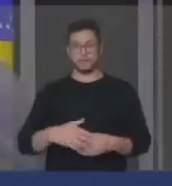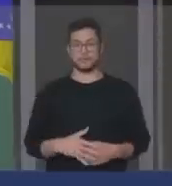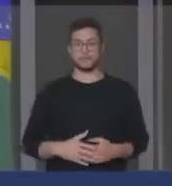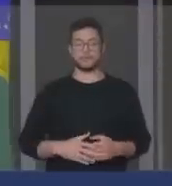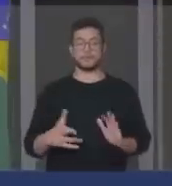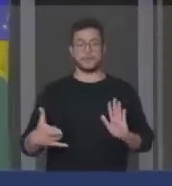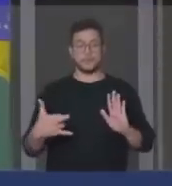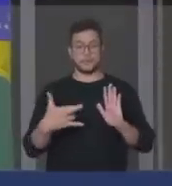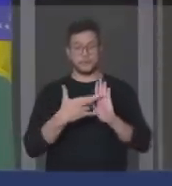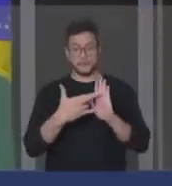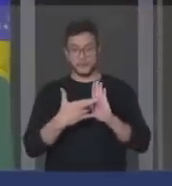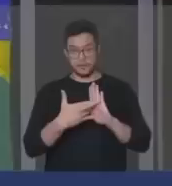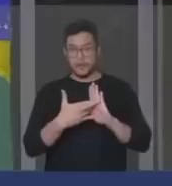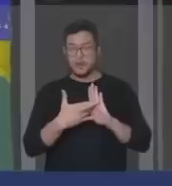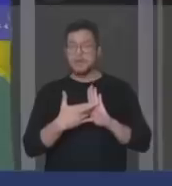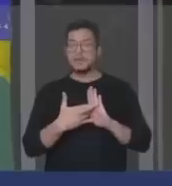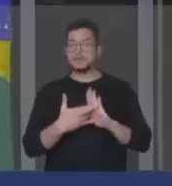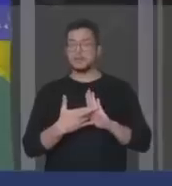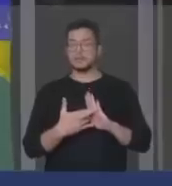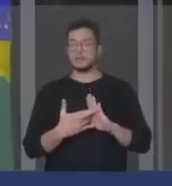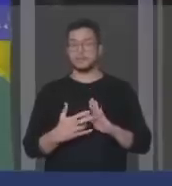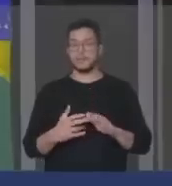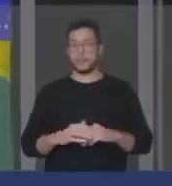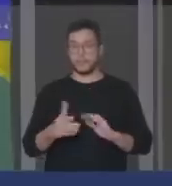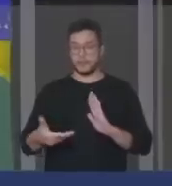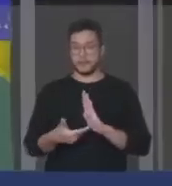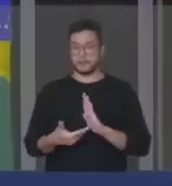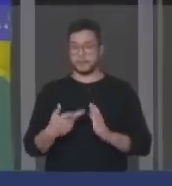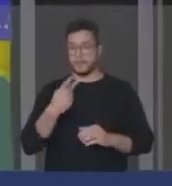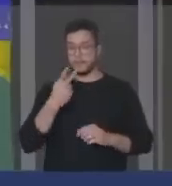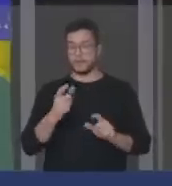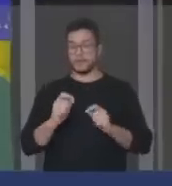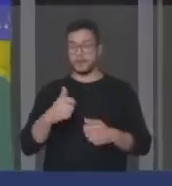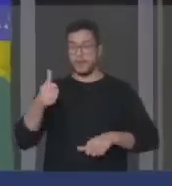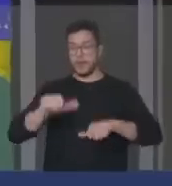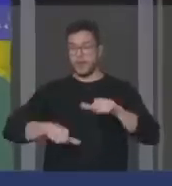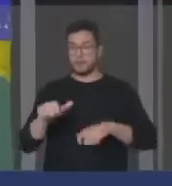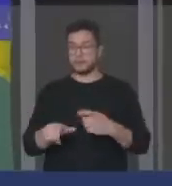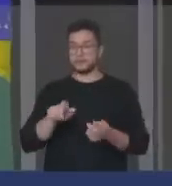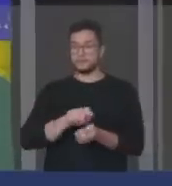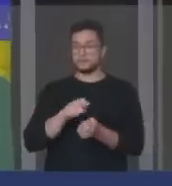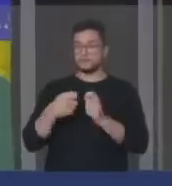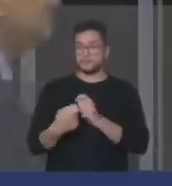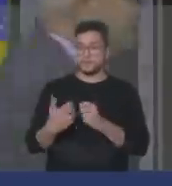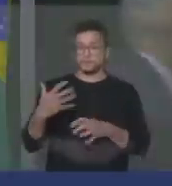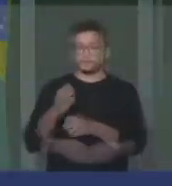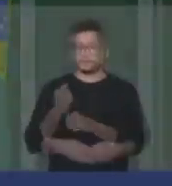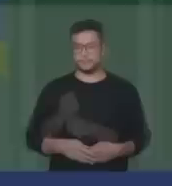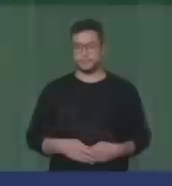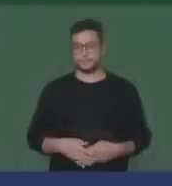Deputados define que o exame da compatibilidade ou adequação far-se-á por meio da análise da conformidade da